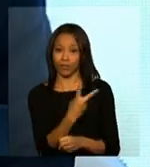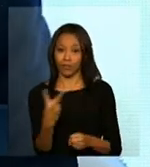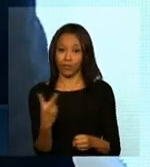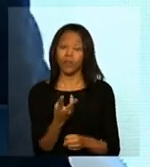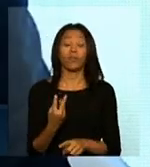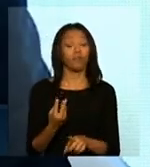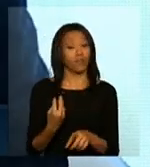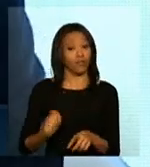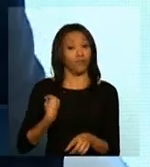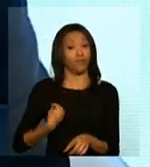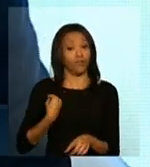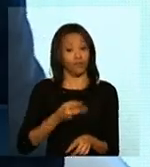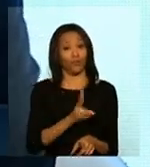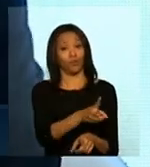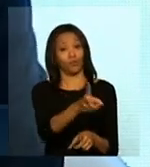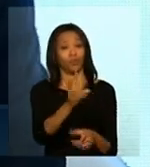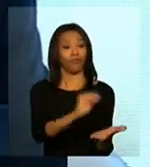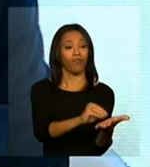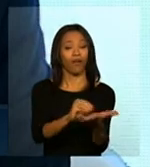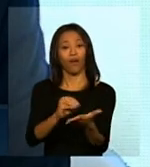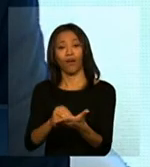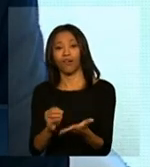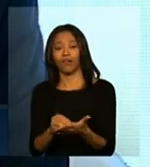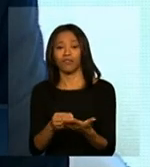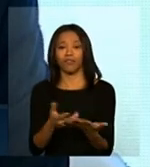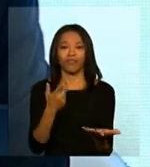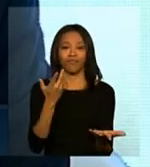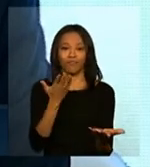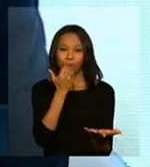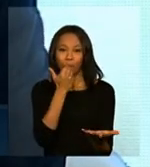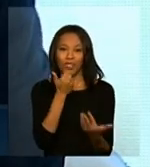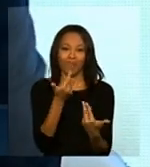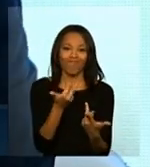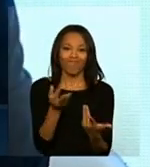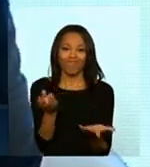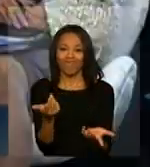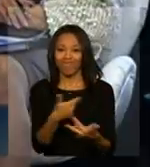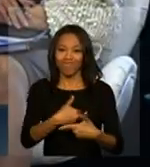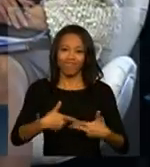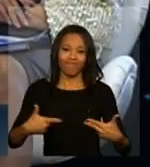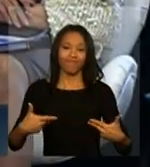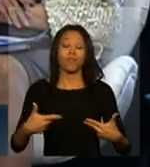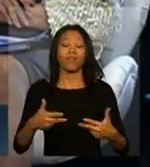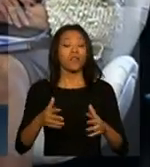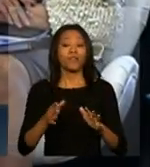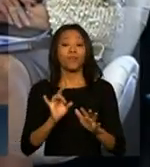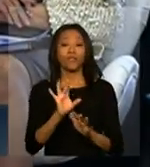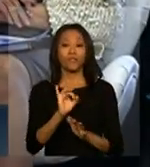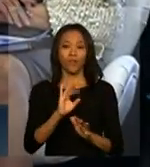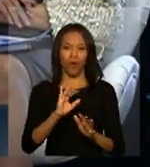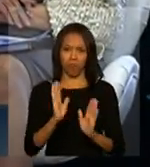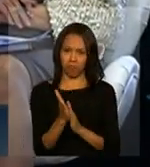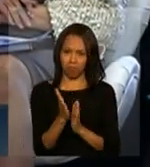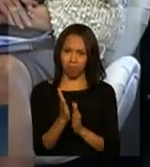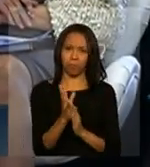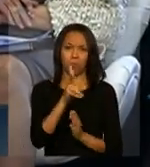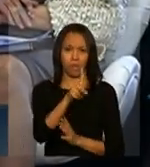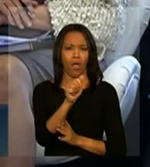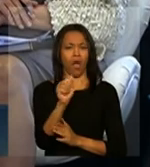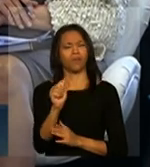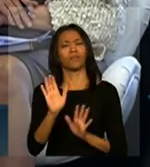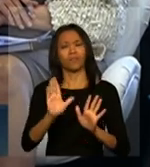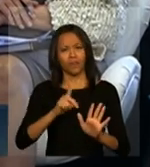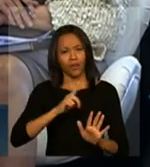que vive em situação de insegurança alimentar, eu acho que não é só esta a virtude do PA, né? Tem